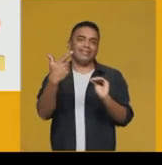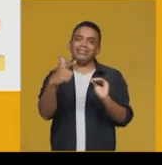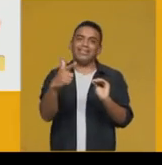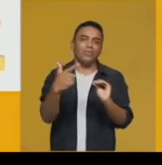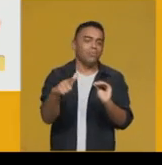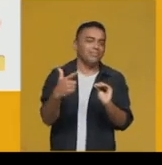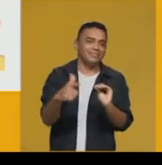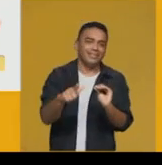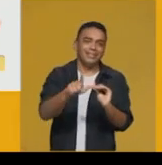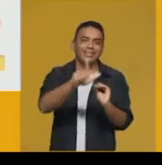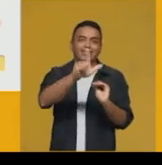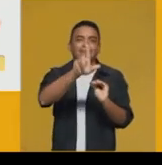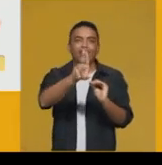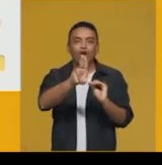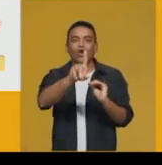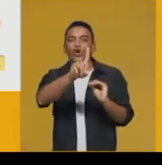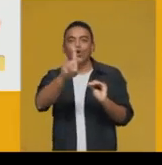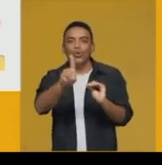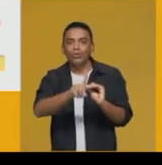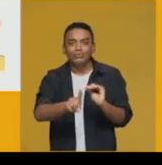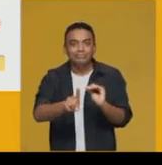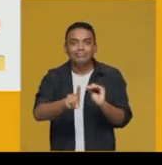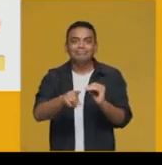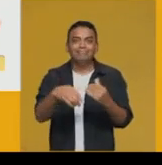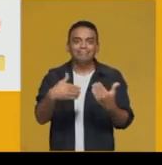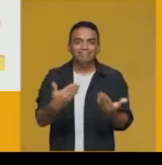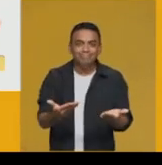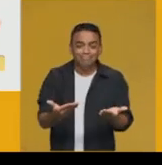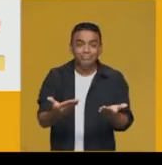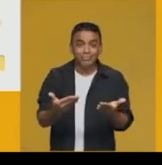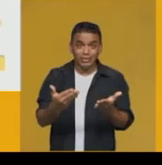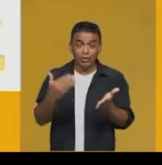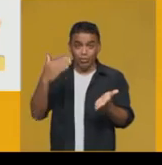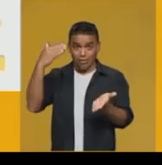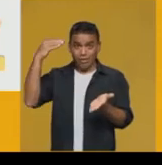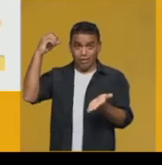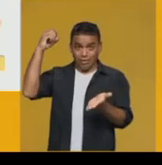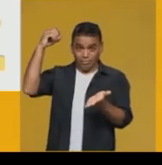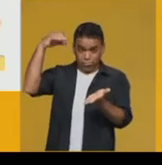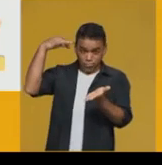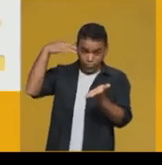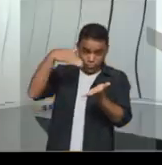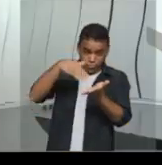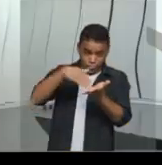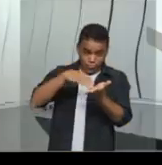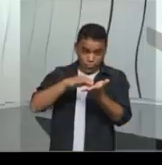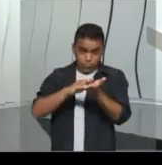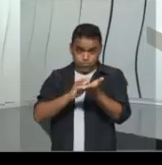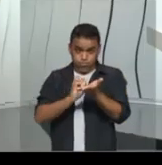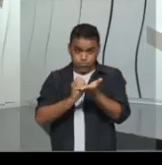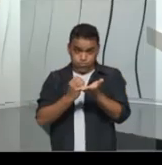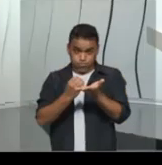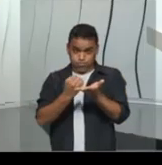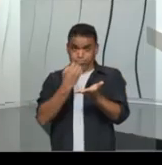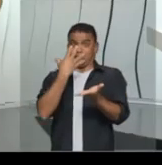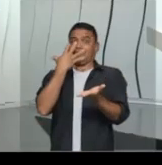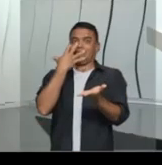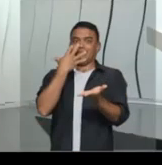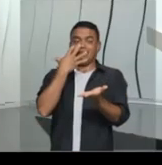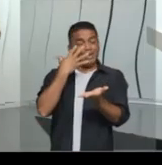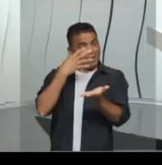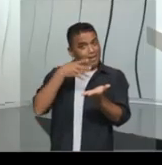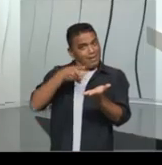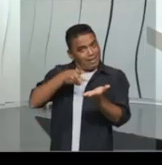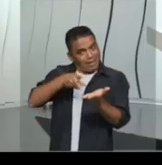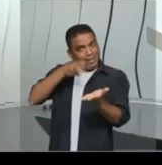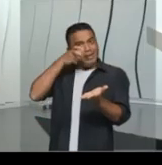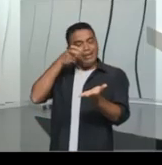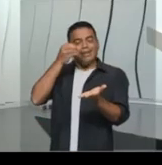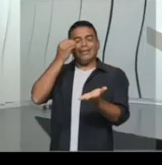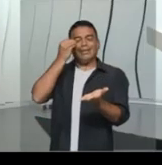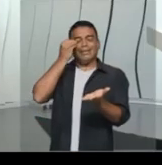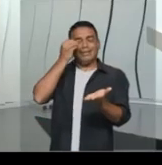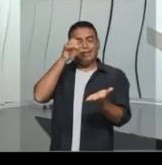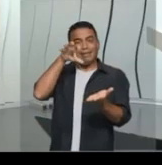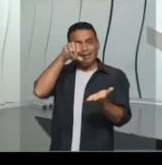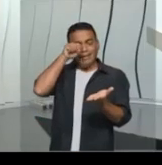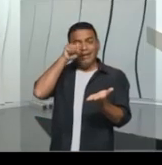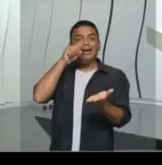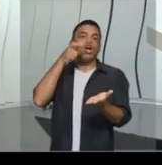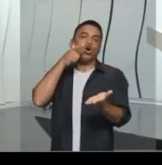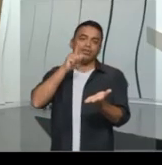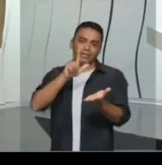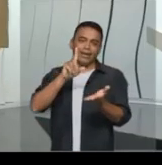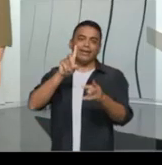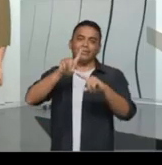de luz. Ou seja, a reflexão difusa é que permite que a gente enxergue as coisas.